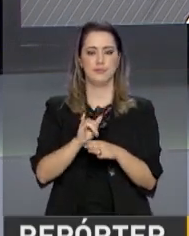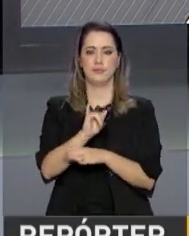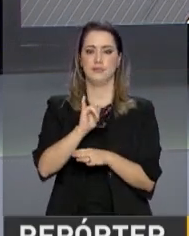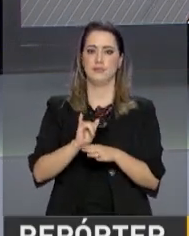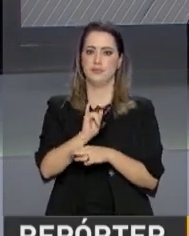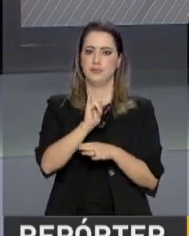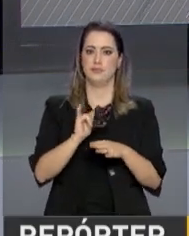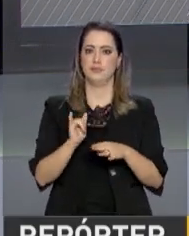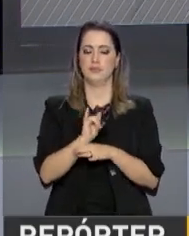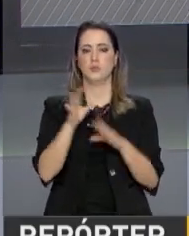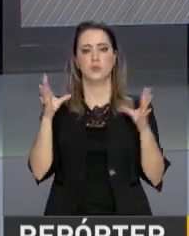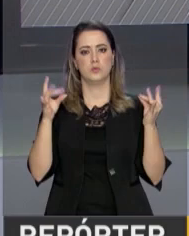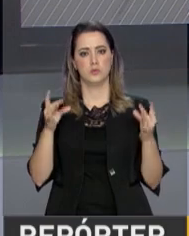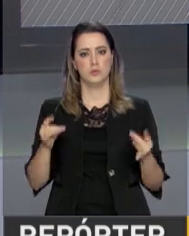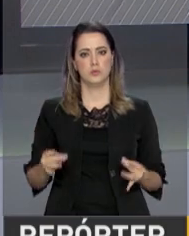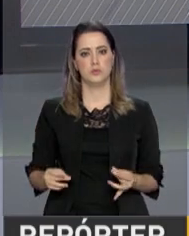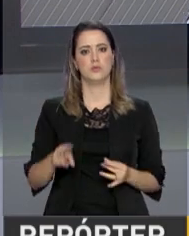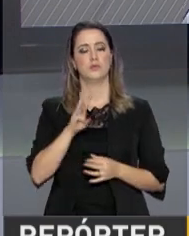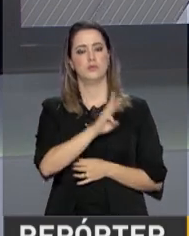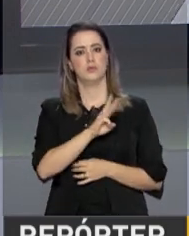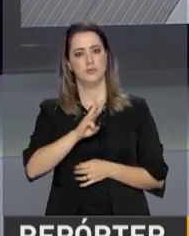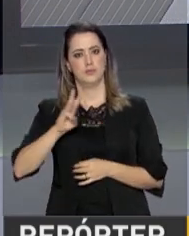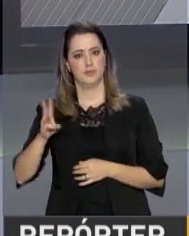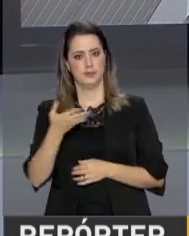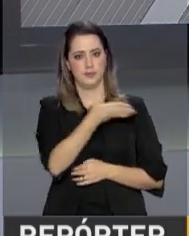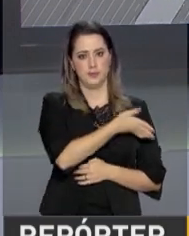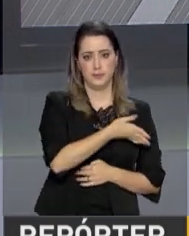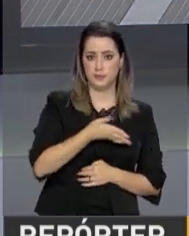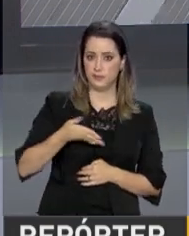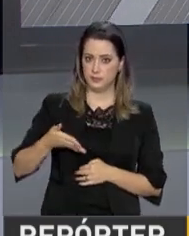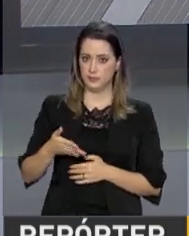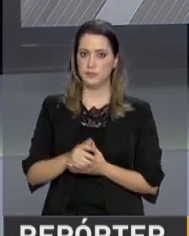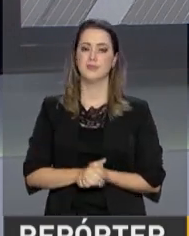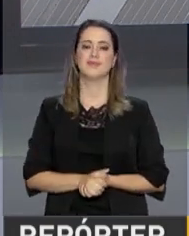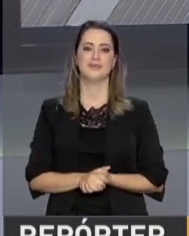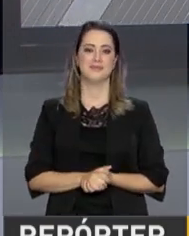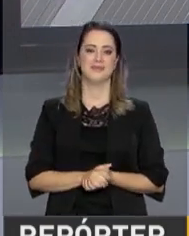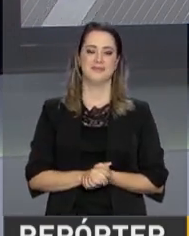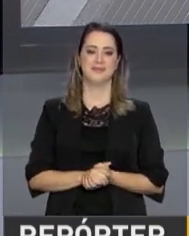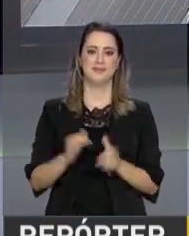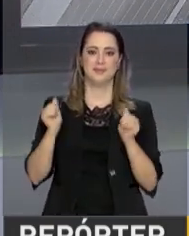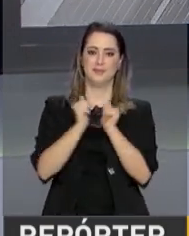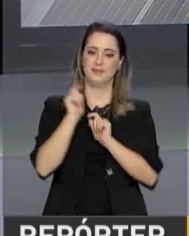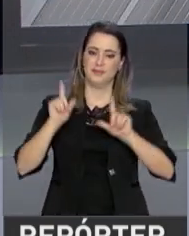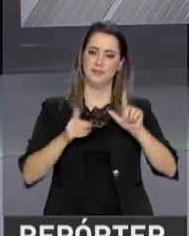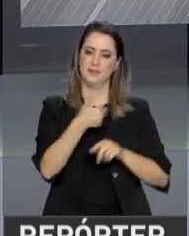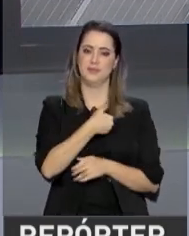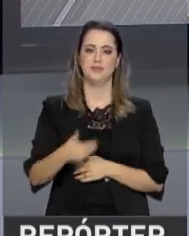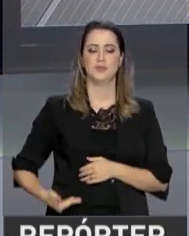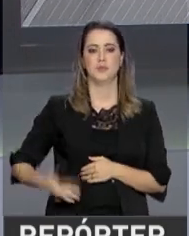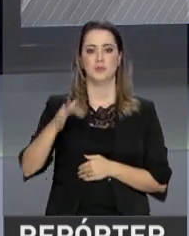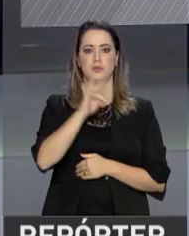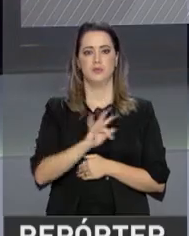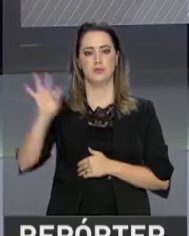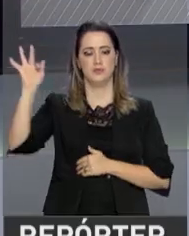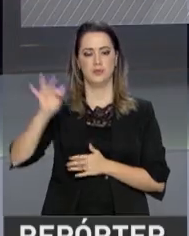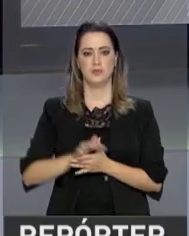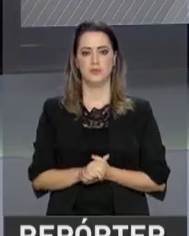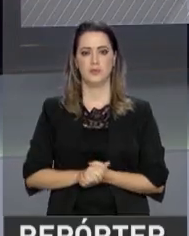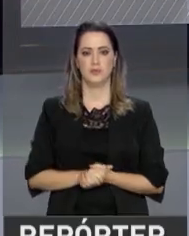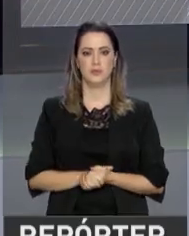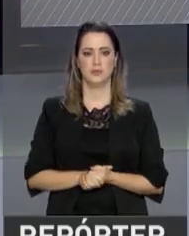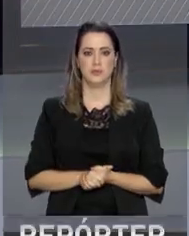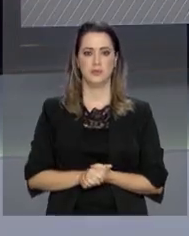as nossas reportagens no youtube acompanhe nossa programação também na página da nbr na internet continue com a gente aqui nbr a tv do governo